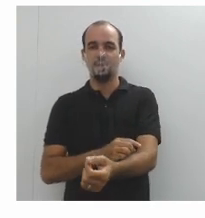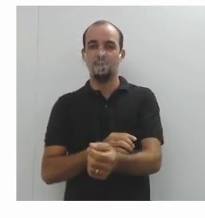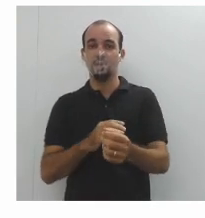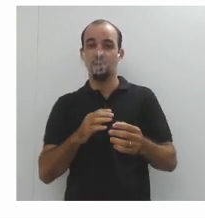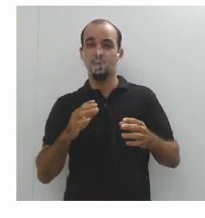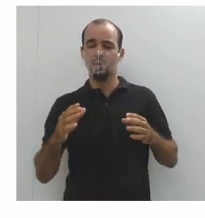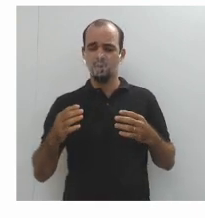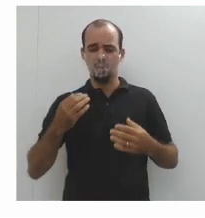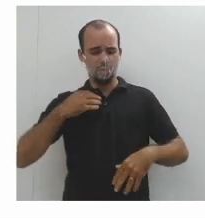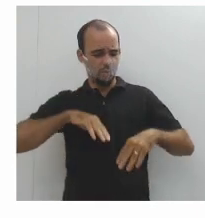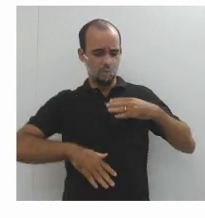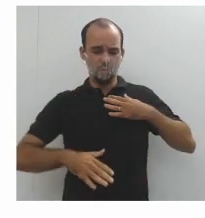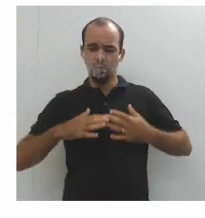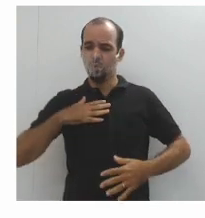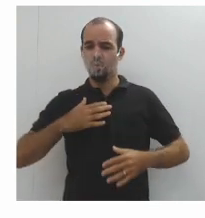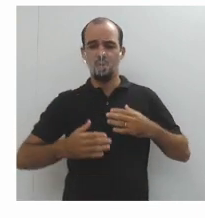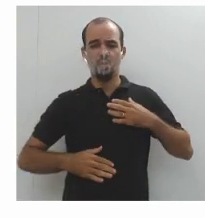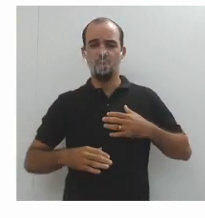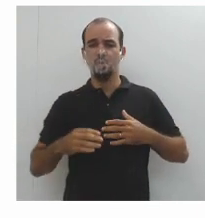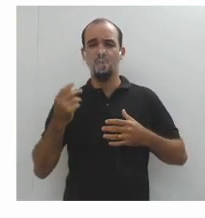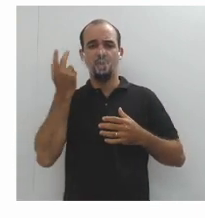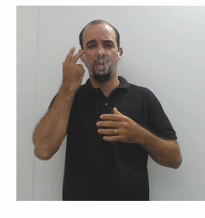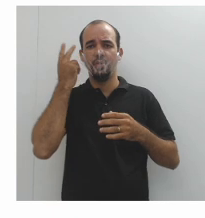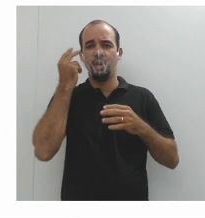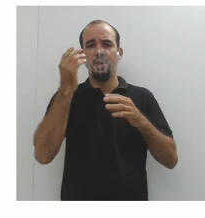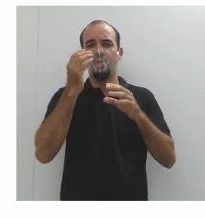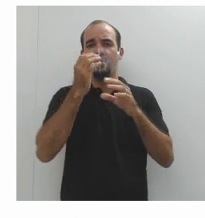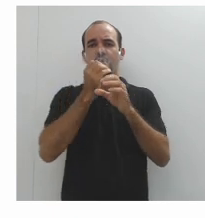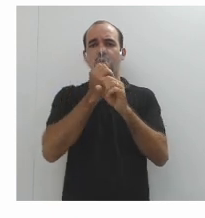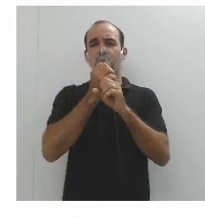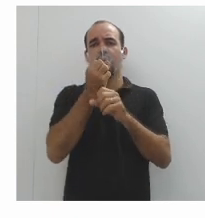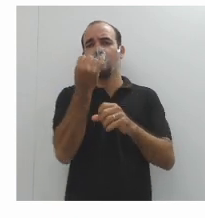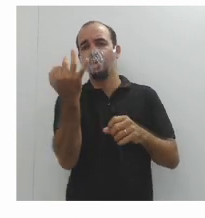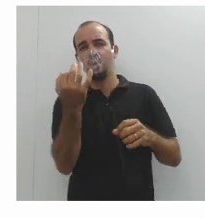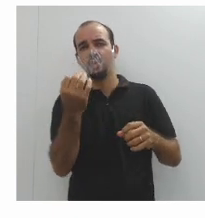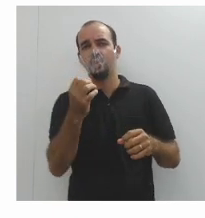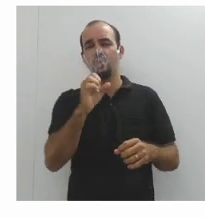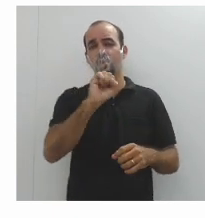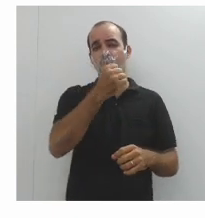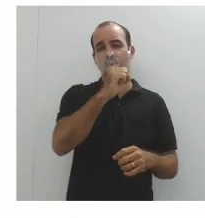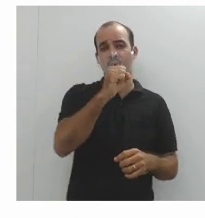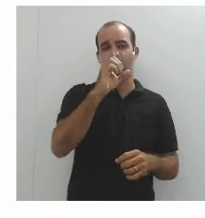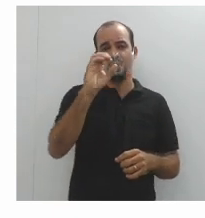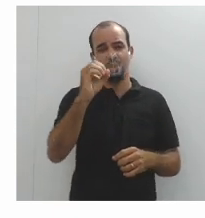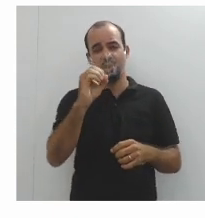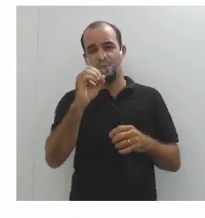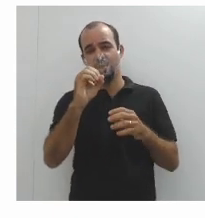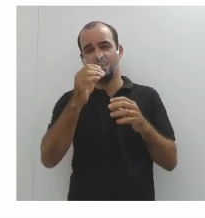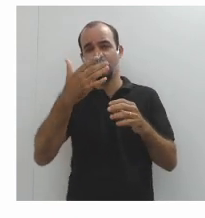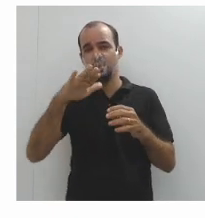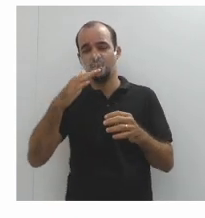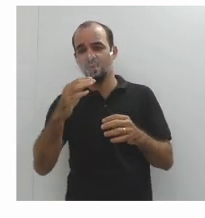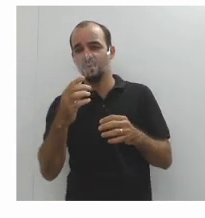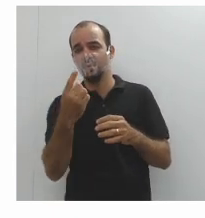120 miligramas de glicose por 100 ml de sangue,